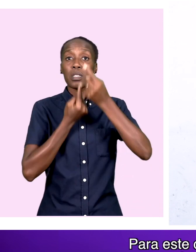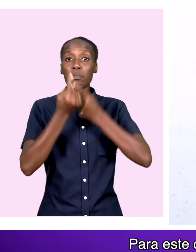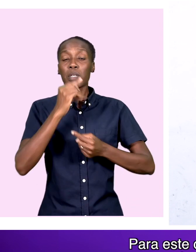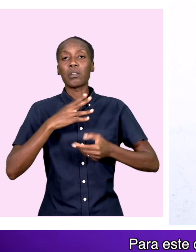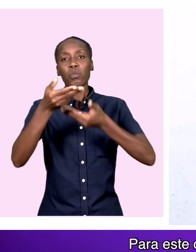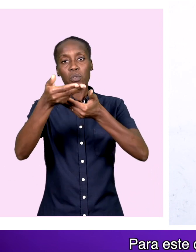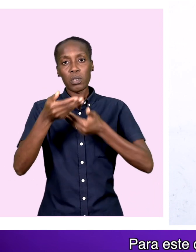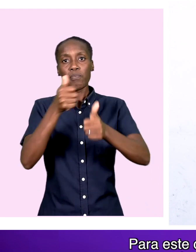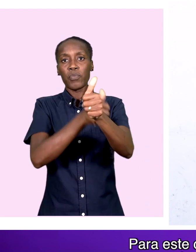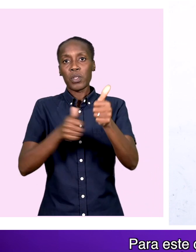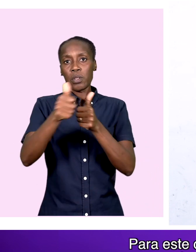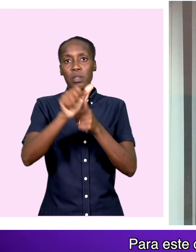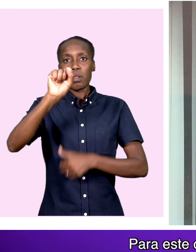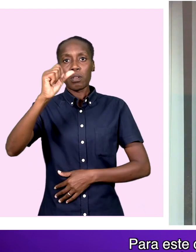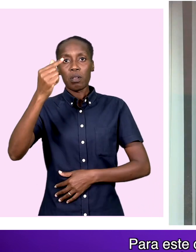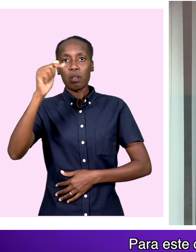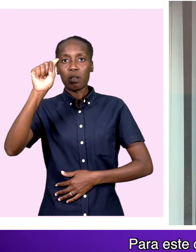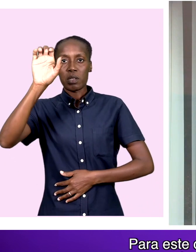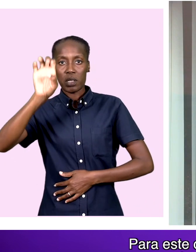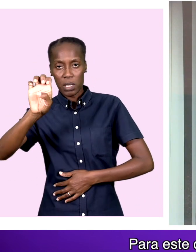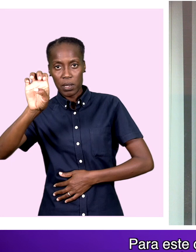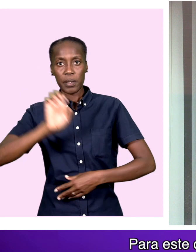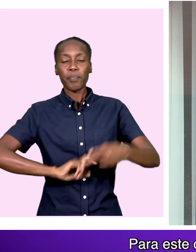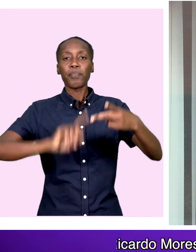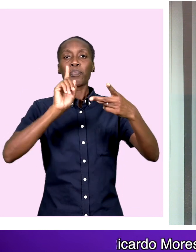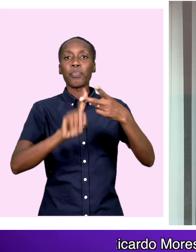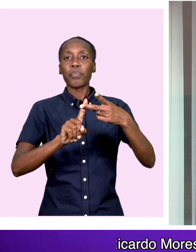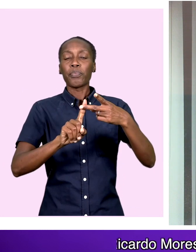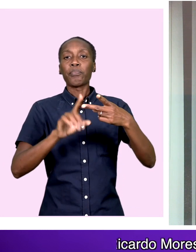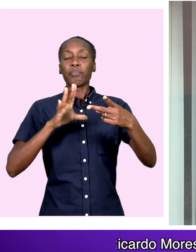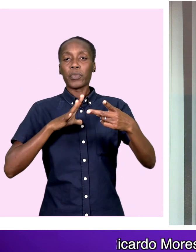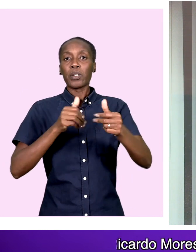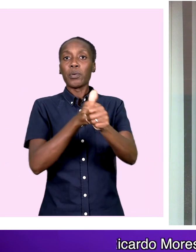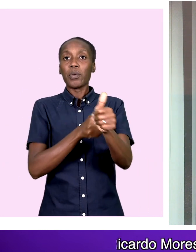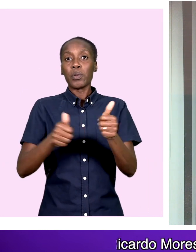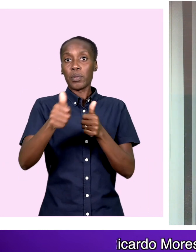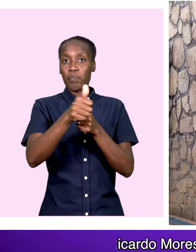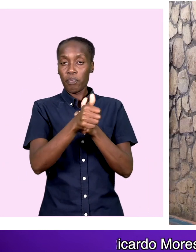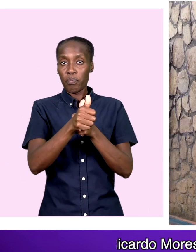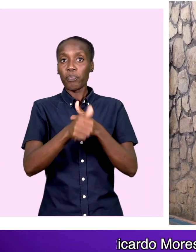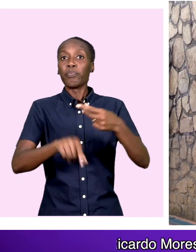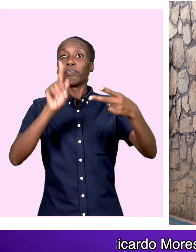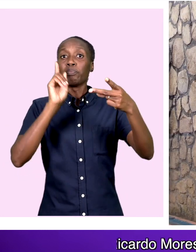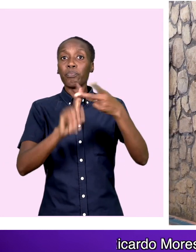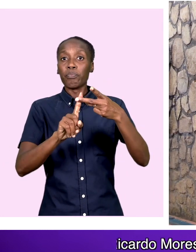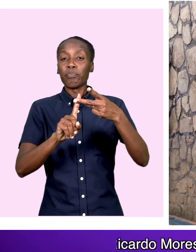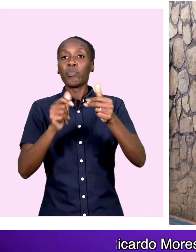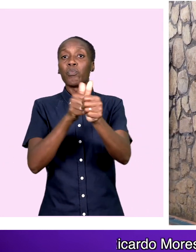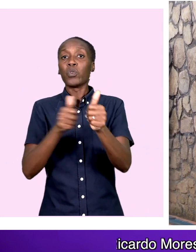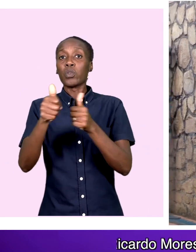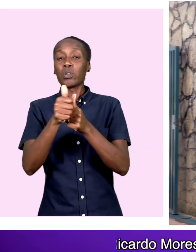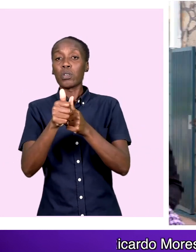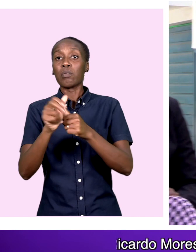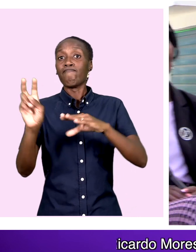convidados representantes do STAI, doutora Cremilda Zandamela, e temos o Dr. Ricardo Morense, que representa